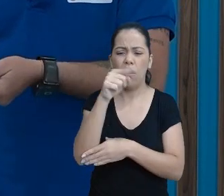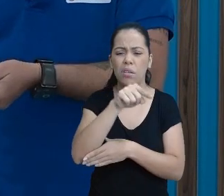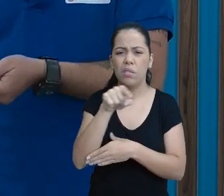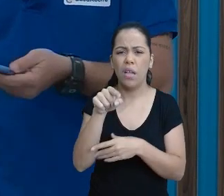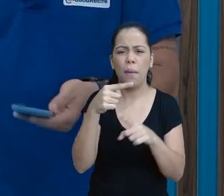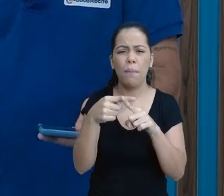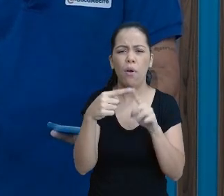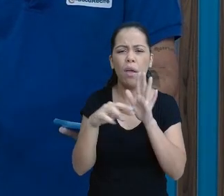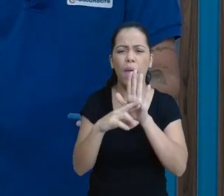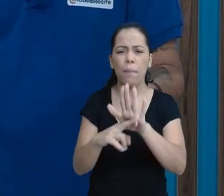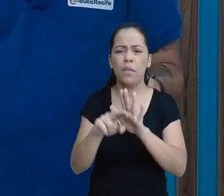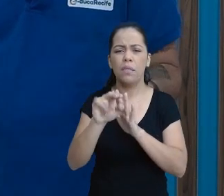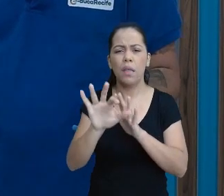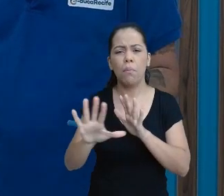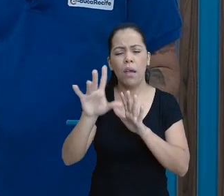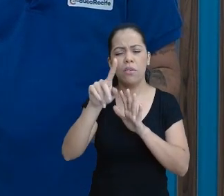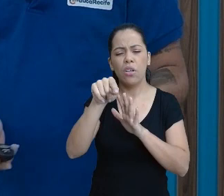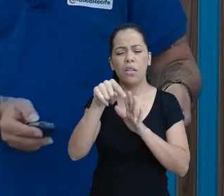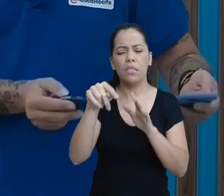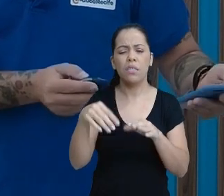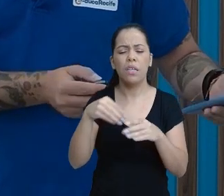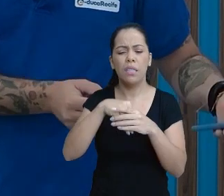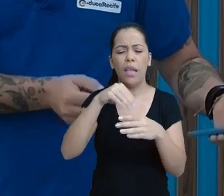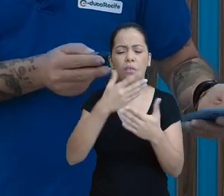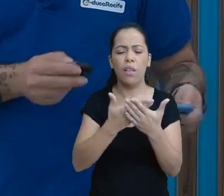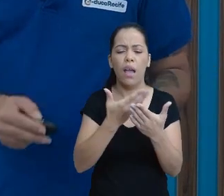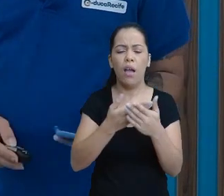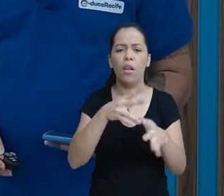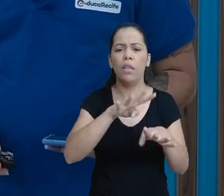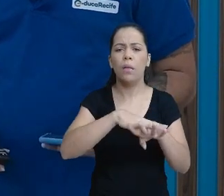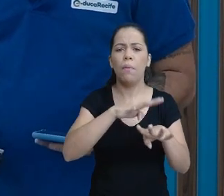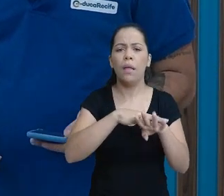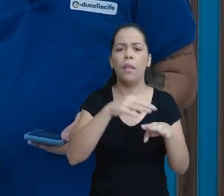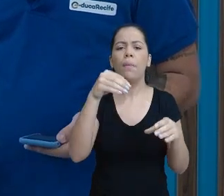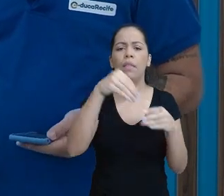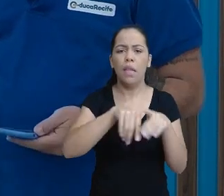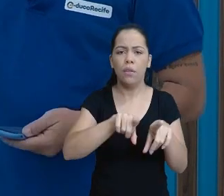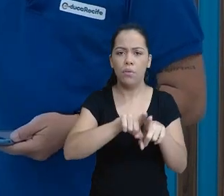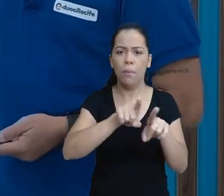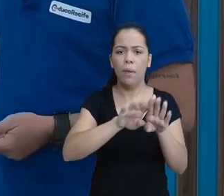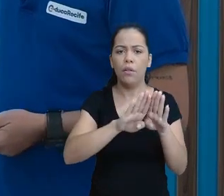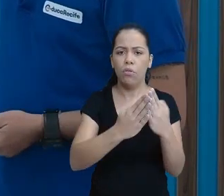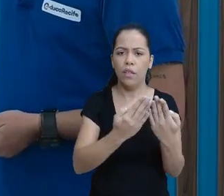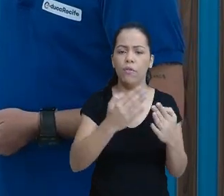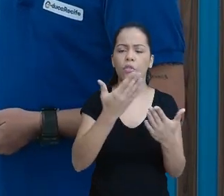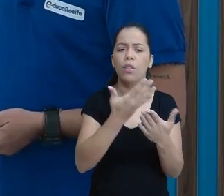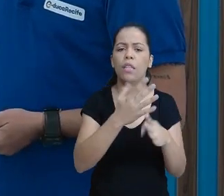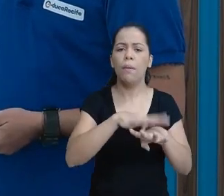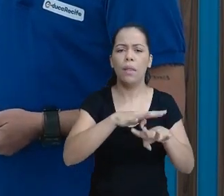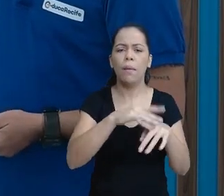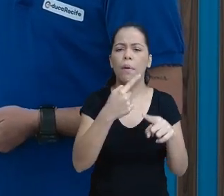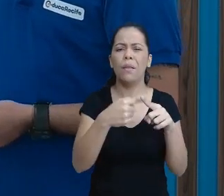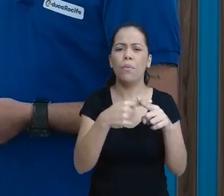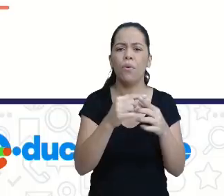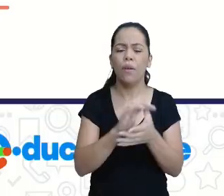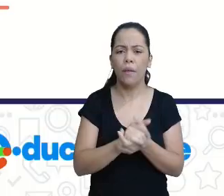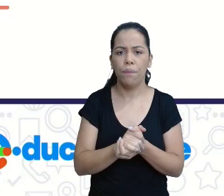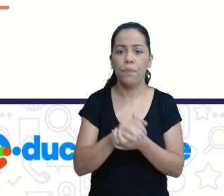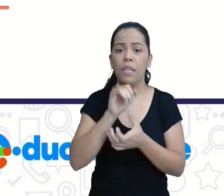essa representação, ela aparece aí na aula de matemática, ela aparece no livro de matemática. Então, se você